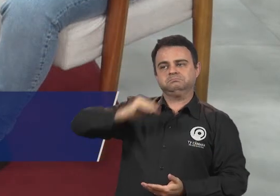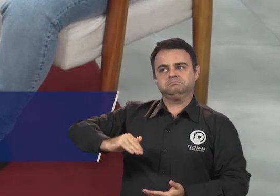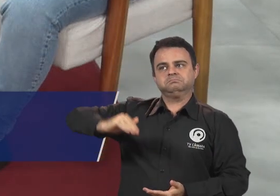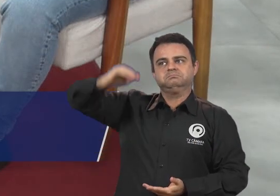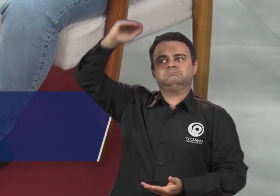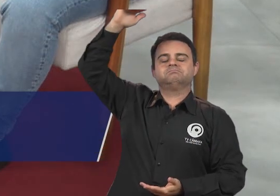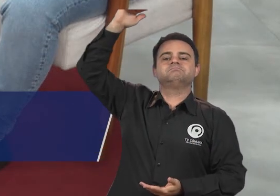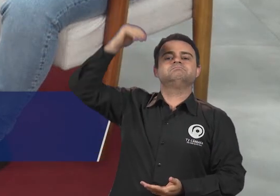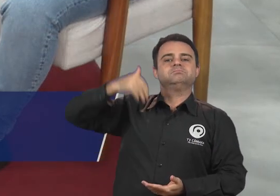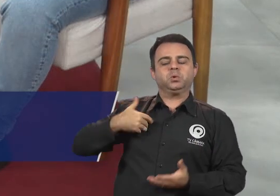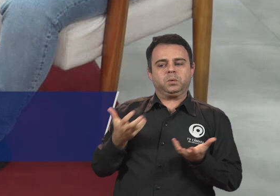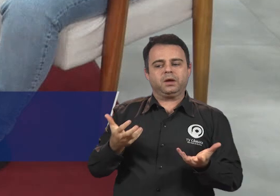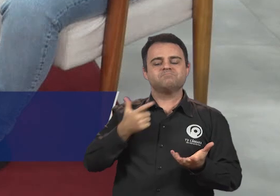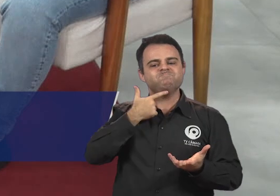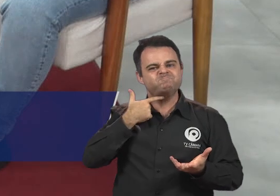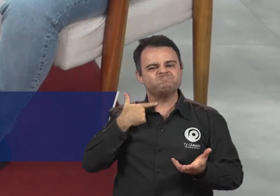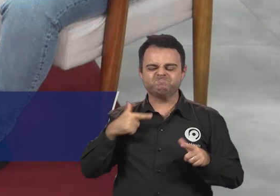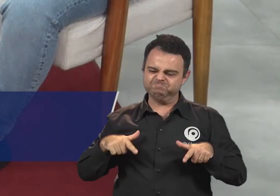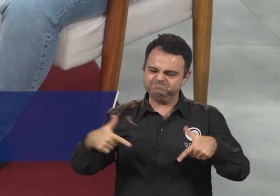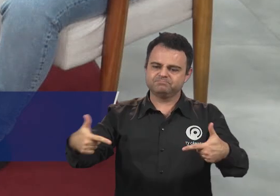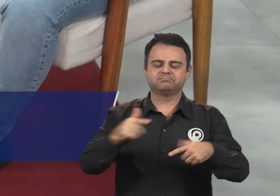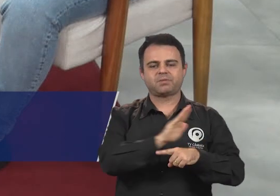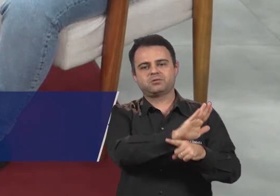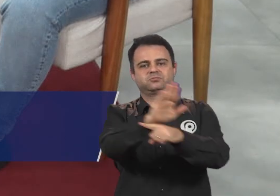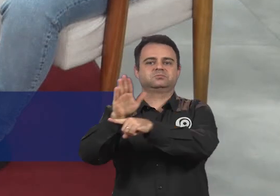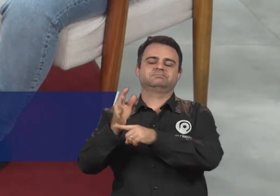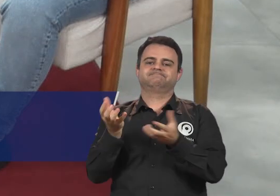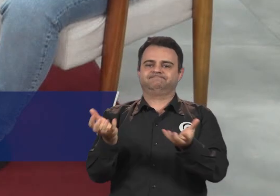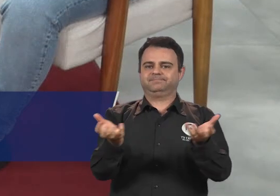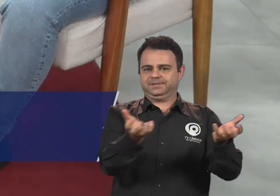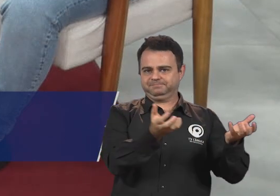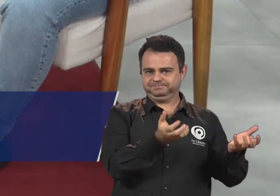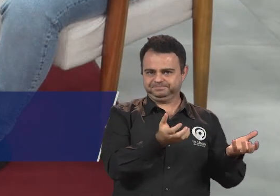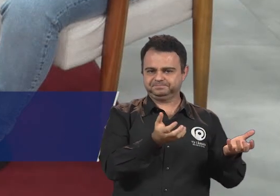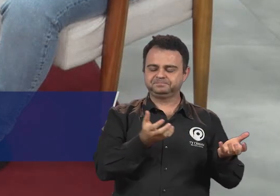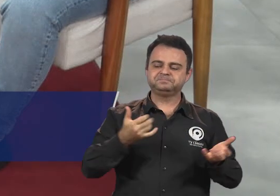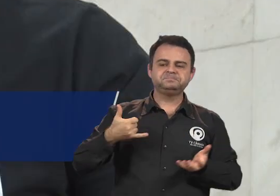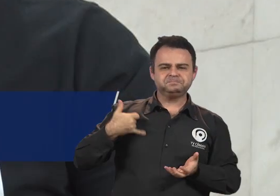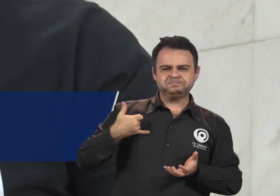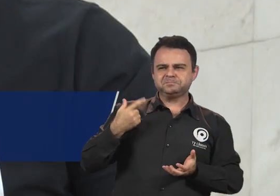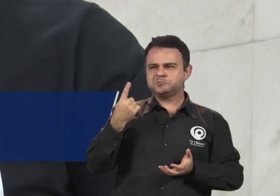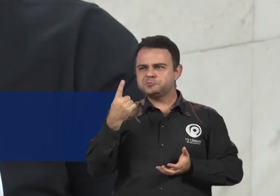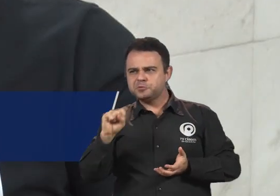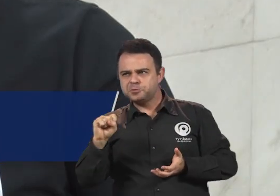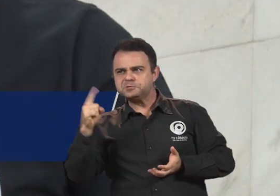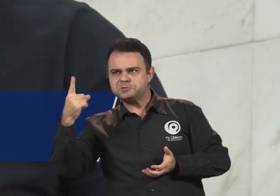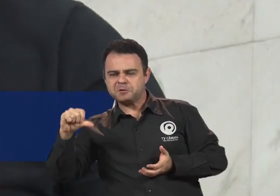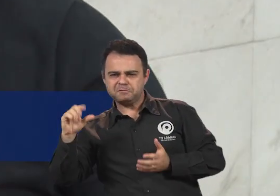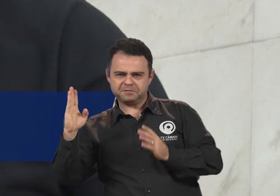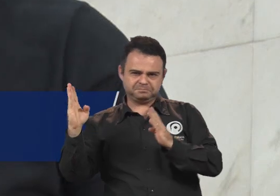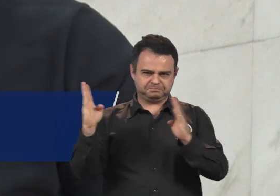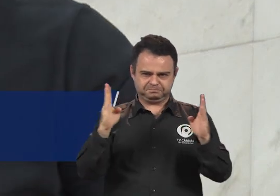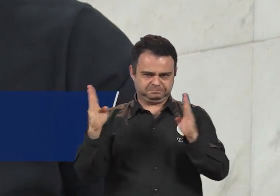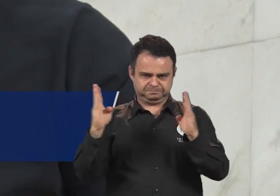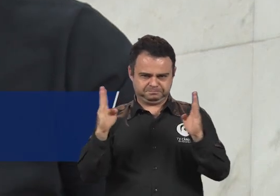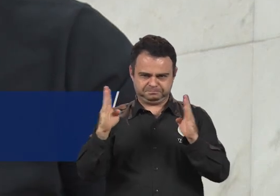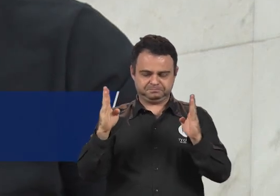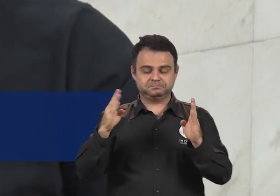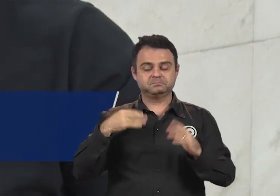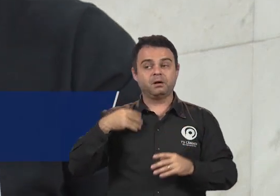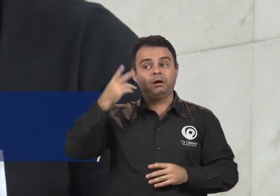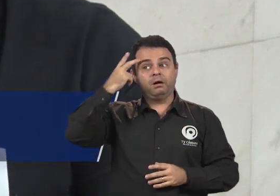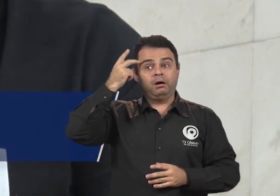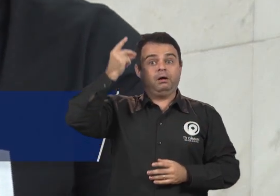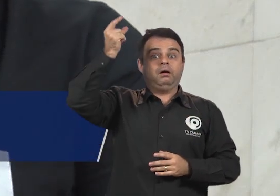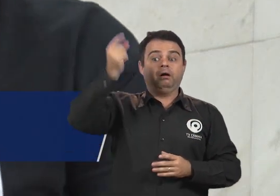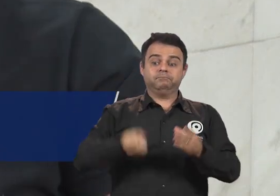pessoas. Até no começo, assim, com 18, 19 anos, tive uma iniciativa de ter um projeto, vou ter um projeto,